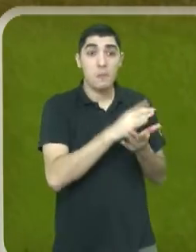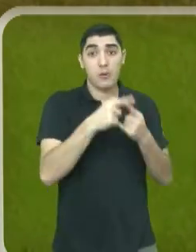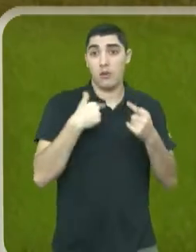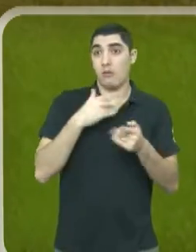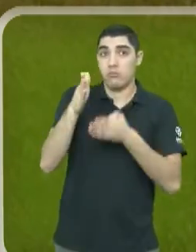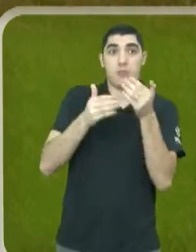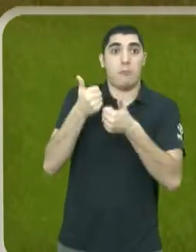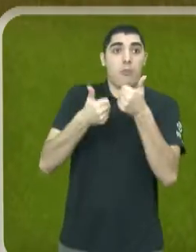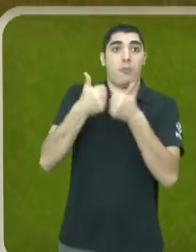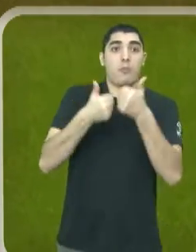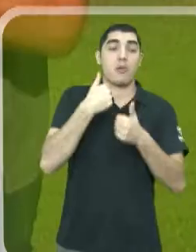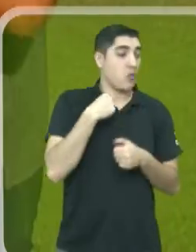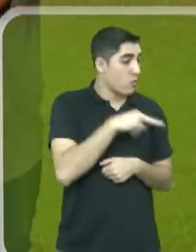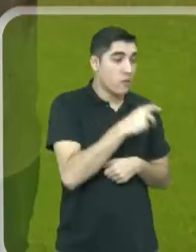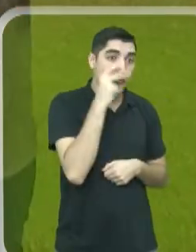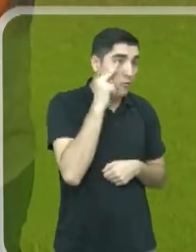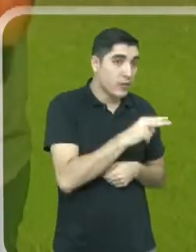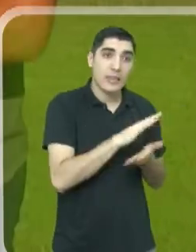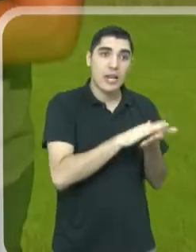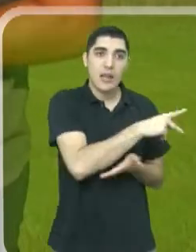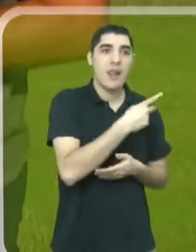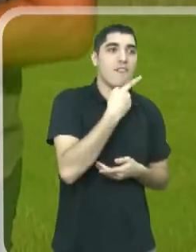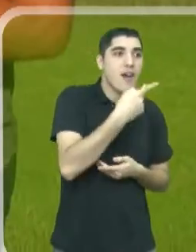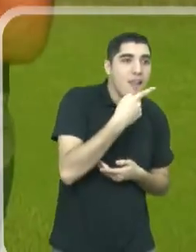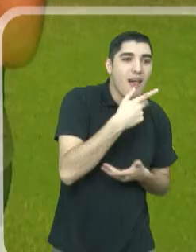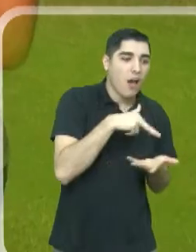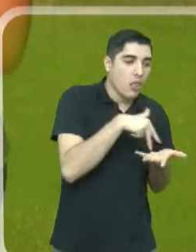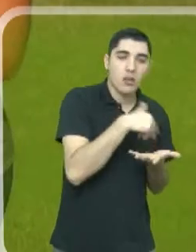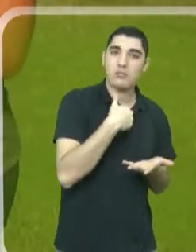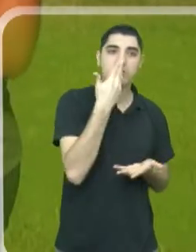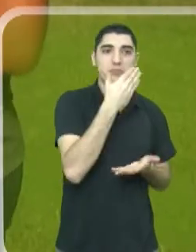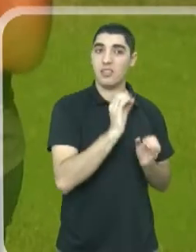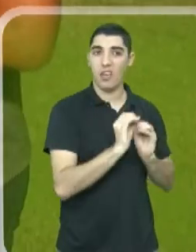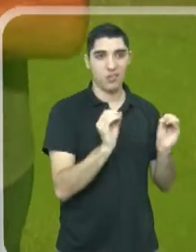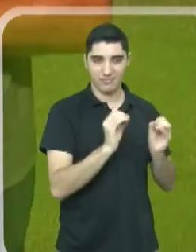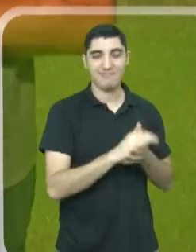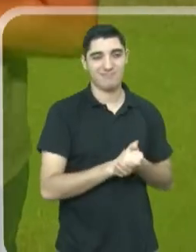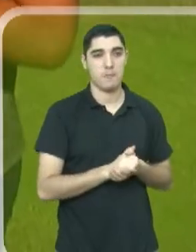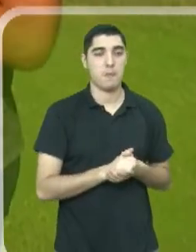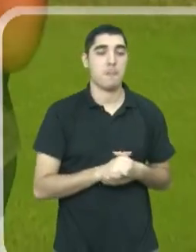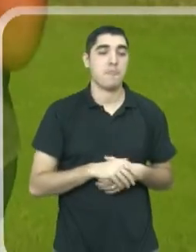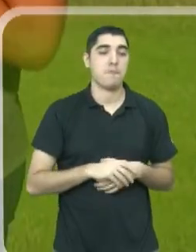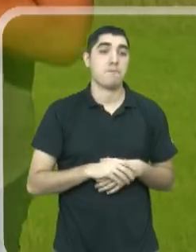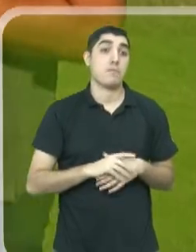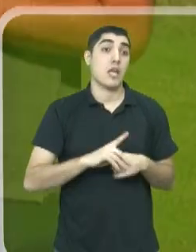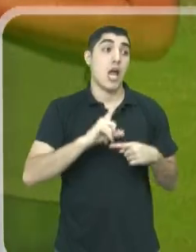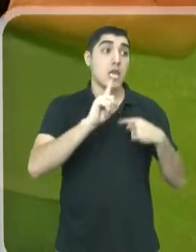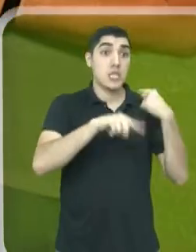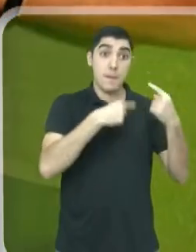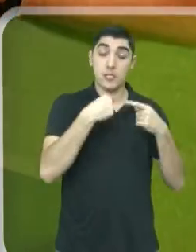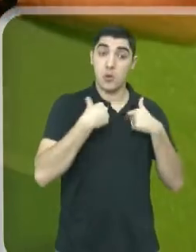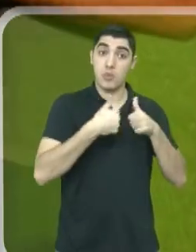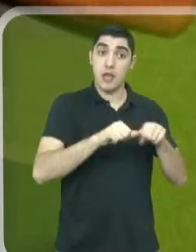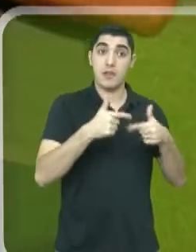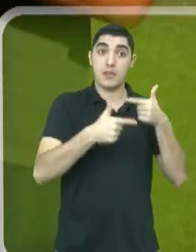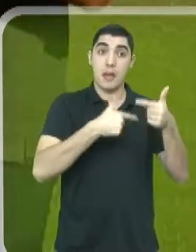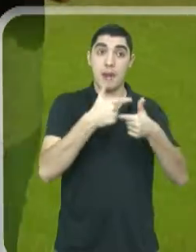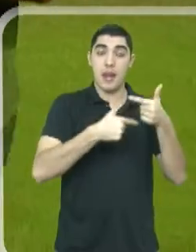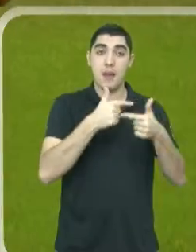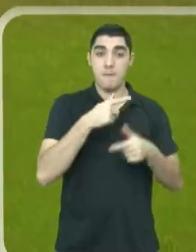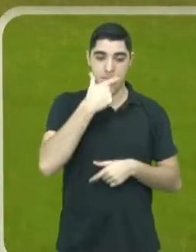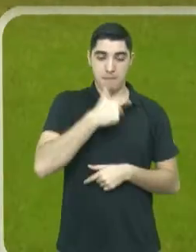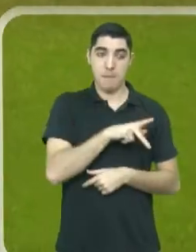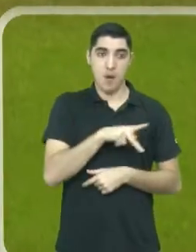não vi o Raí aprender a falar. Mas trabalhando como professor no Colégio Inspire, eu